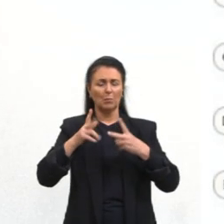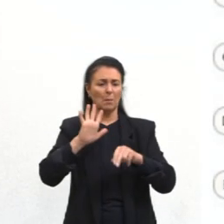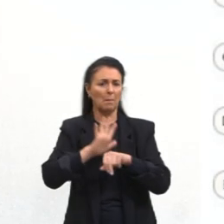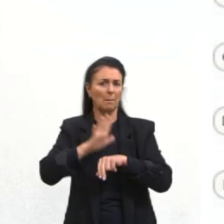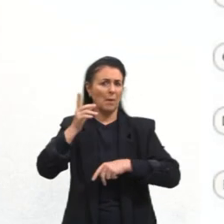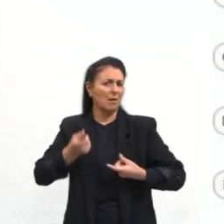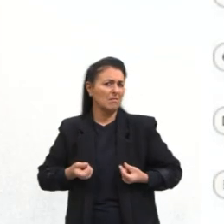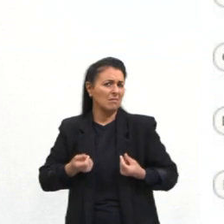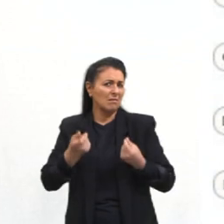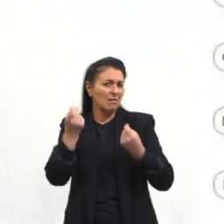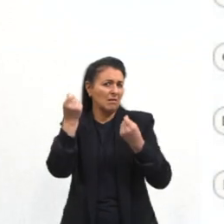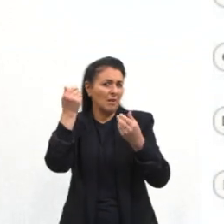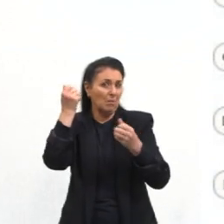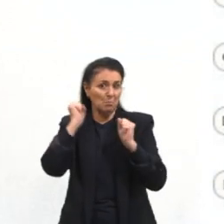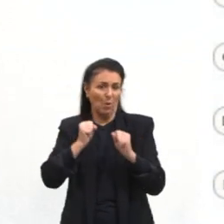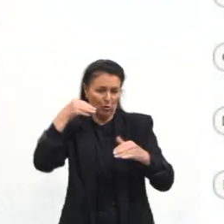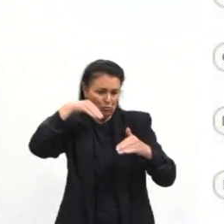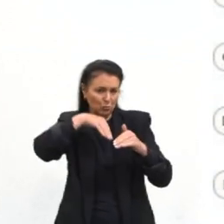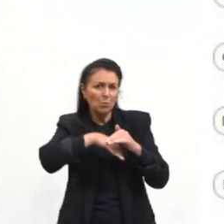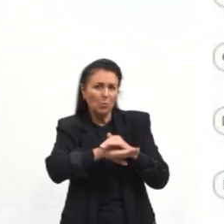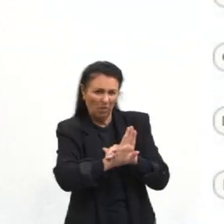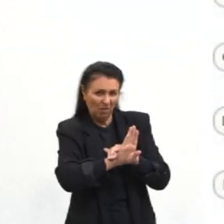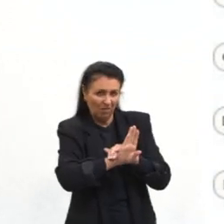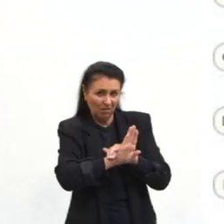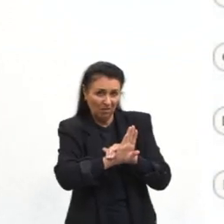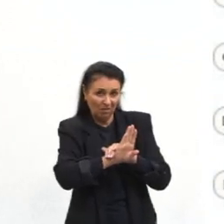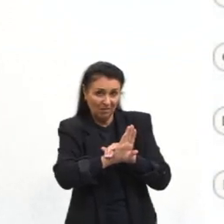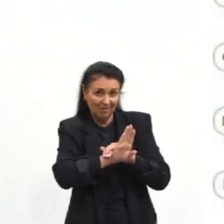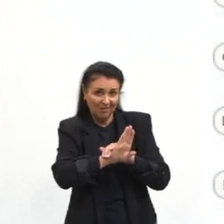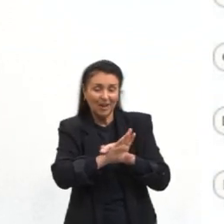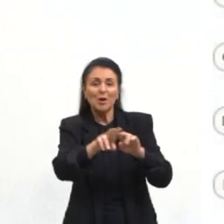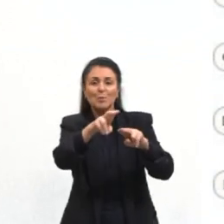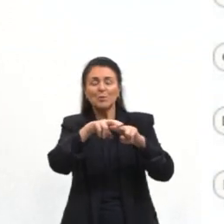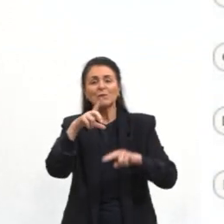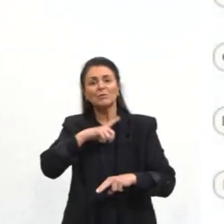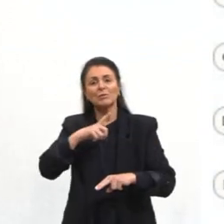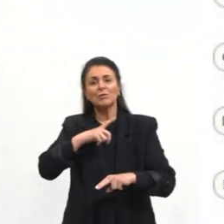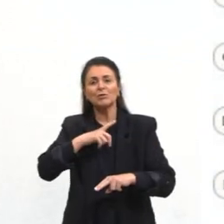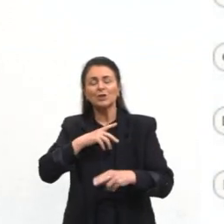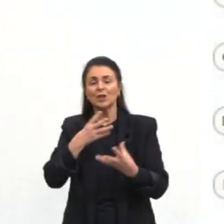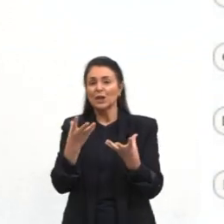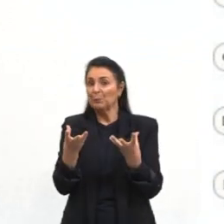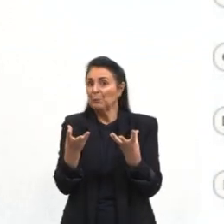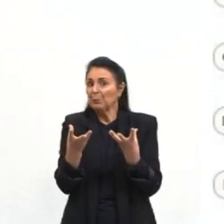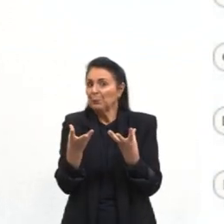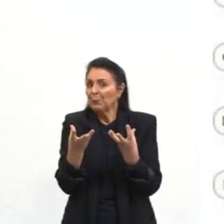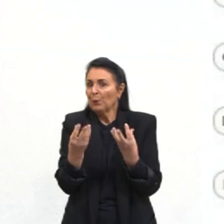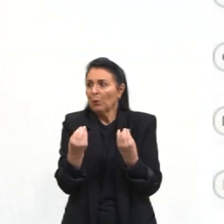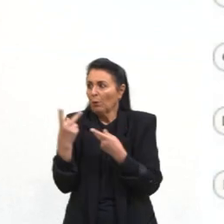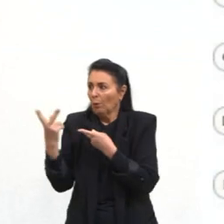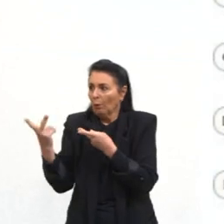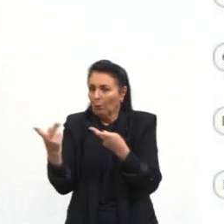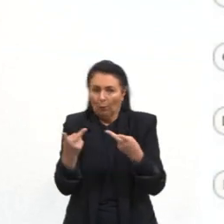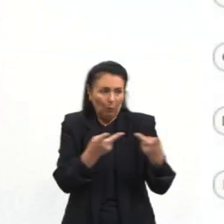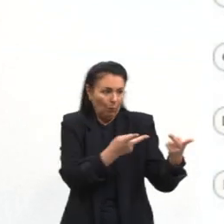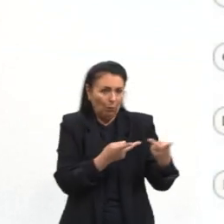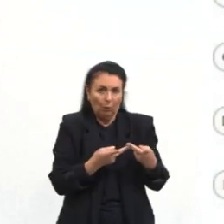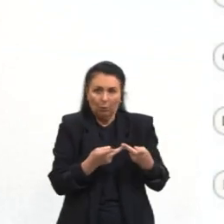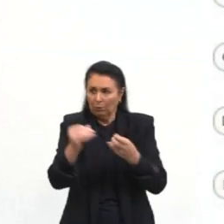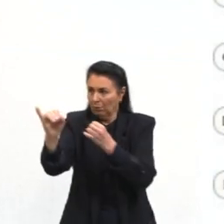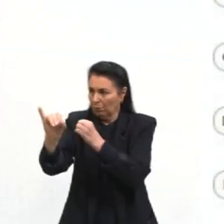riqueza vai ser guardada dentro dela é e por isso houve tantas expedições ao Egito por isso houve